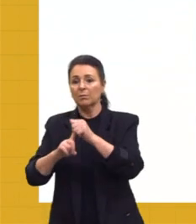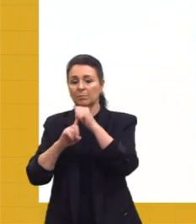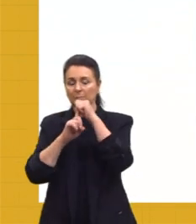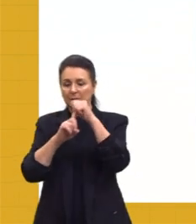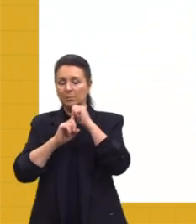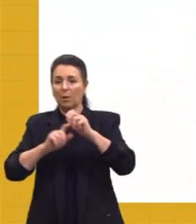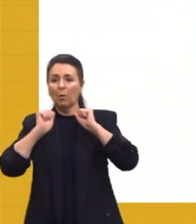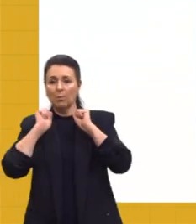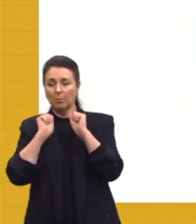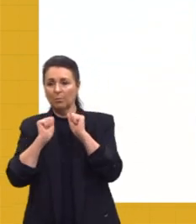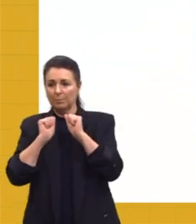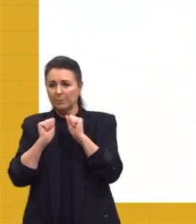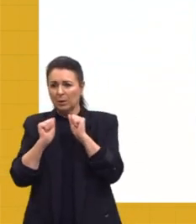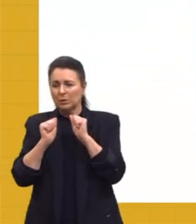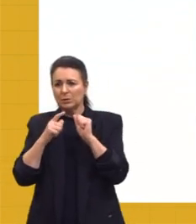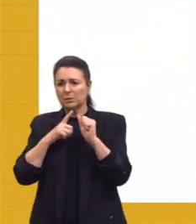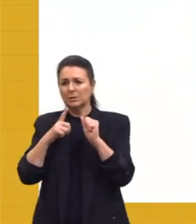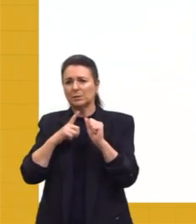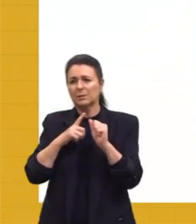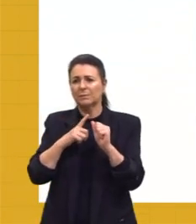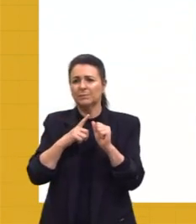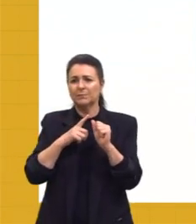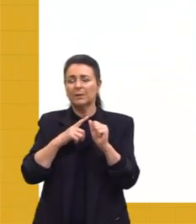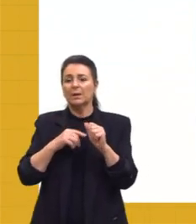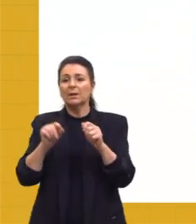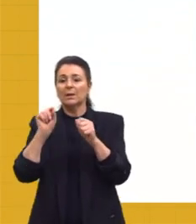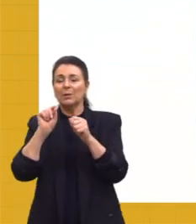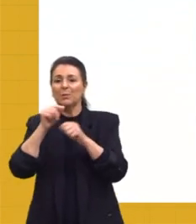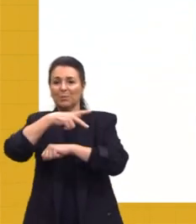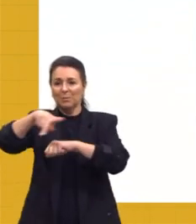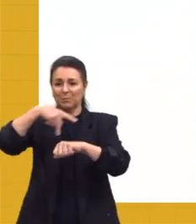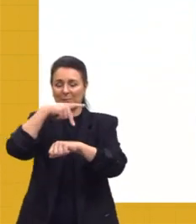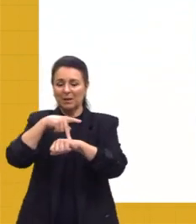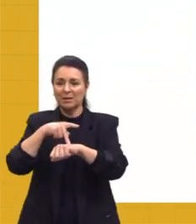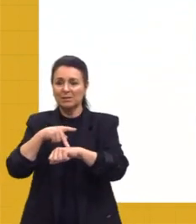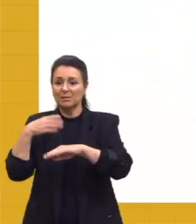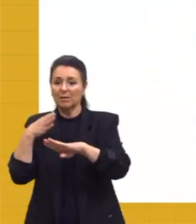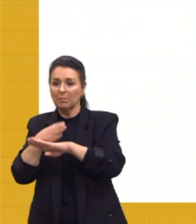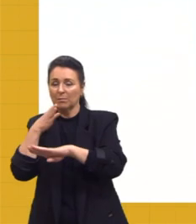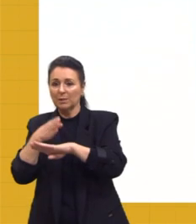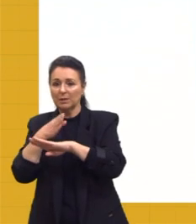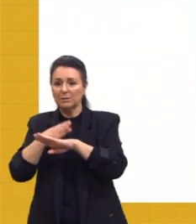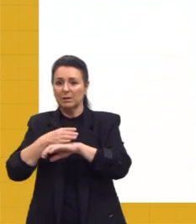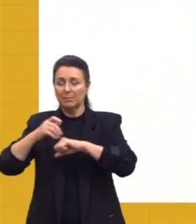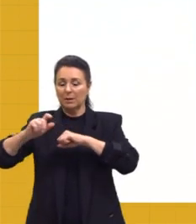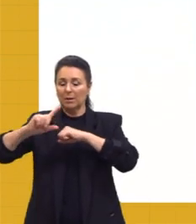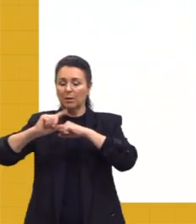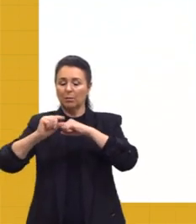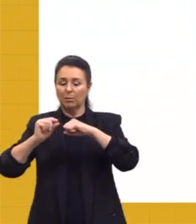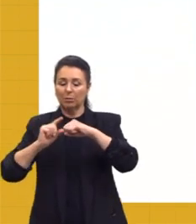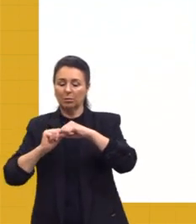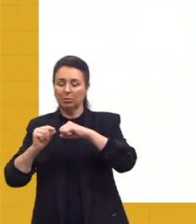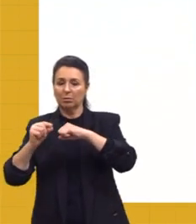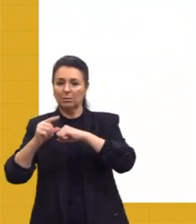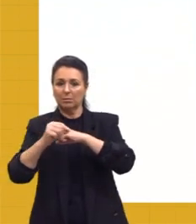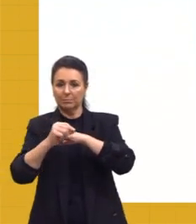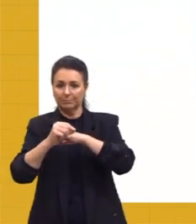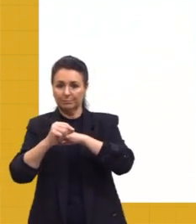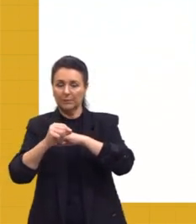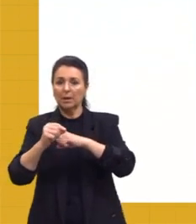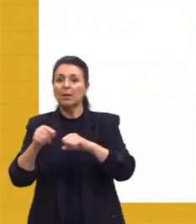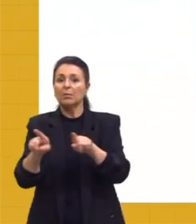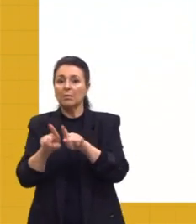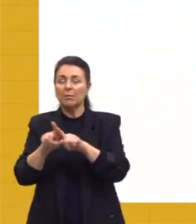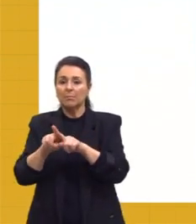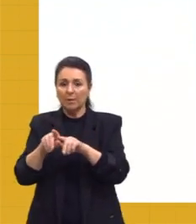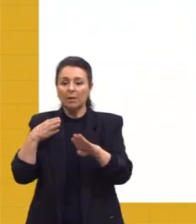dela é justamente se um país que faz parte né da otan que é representado pelo TAM acaba